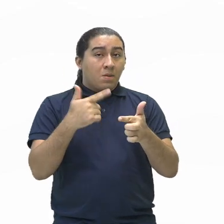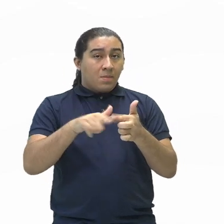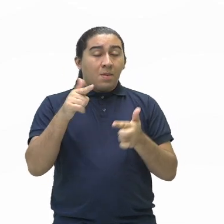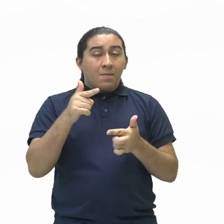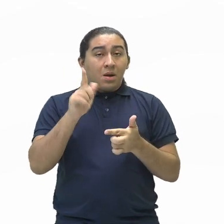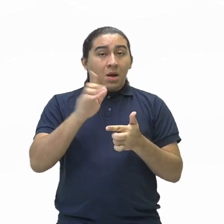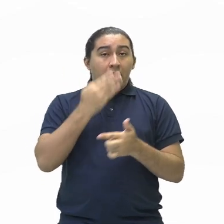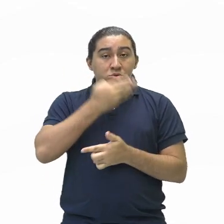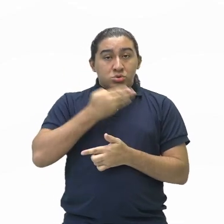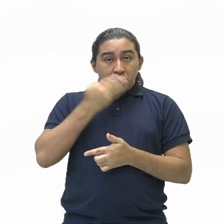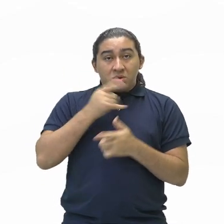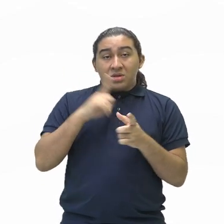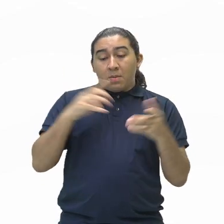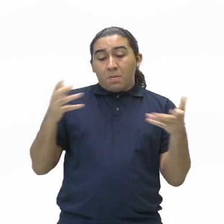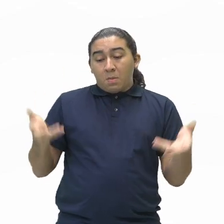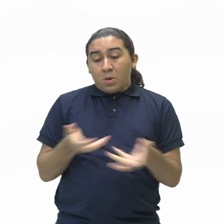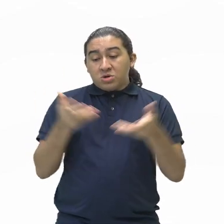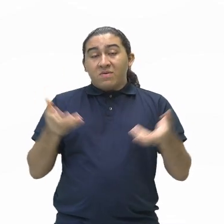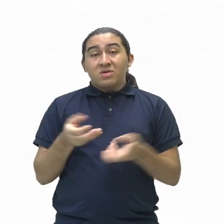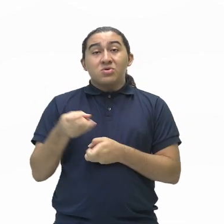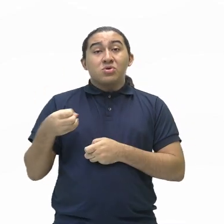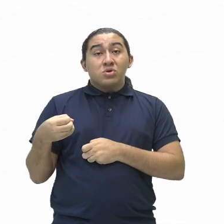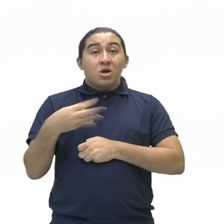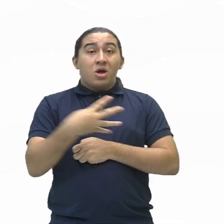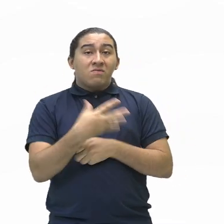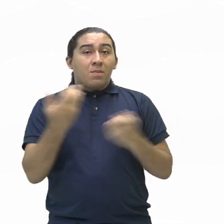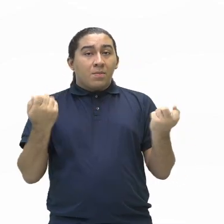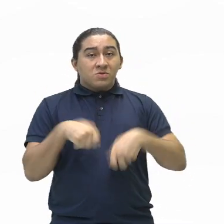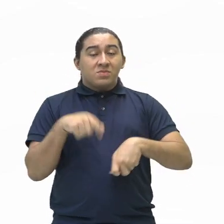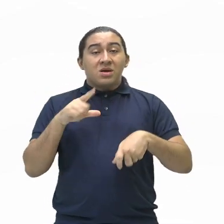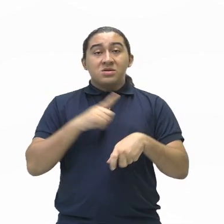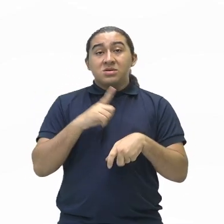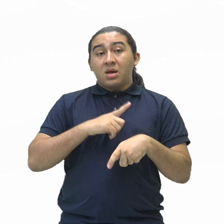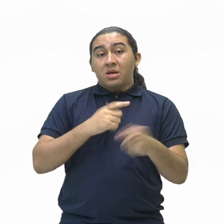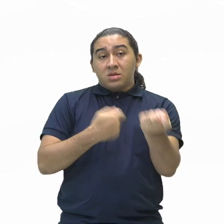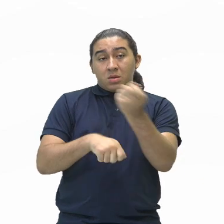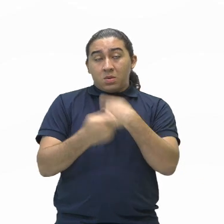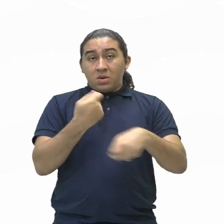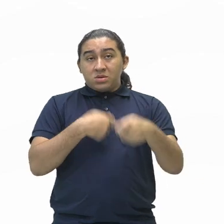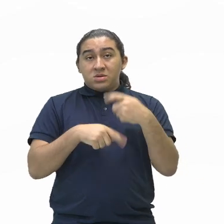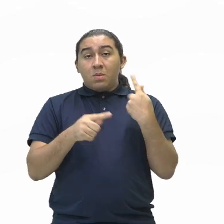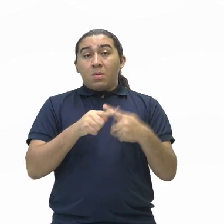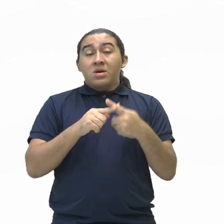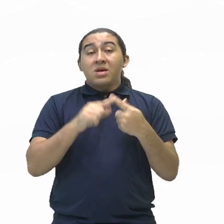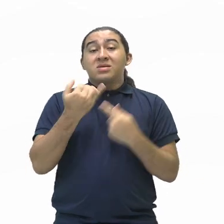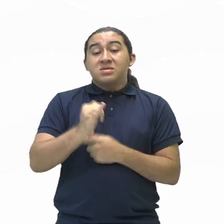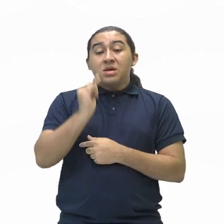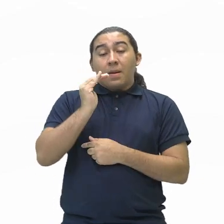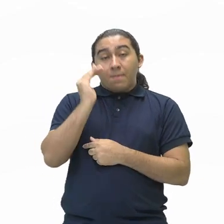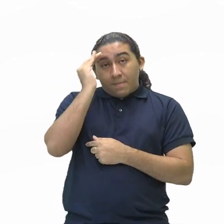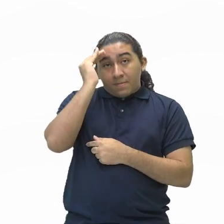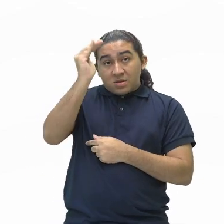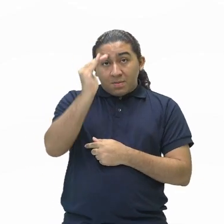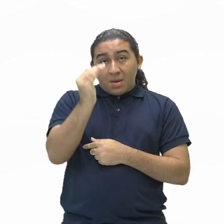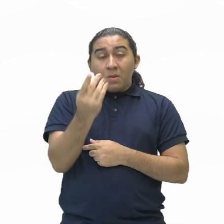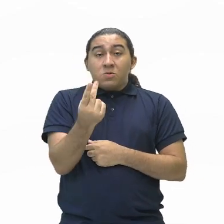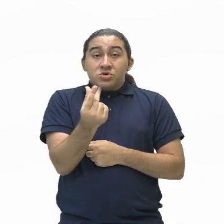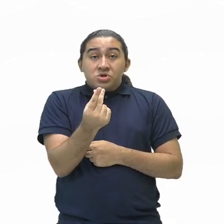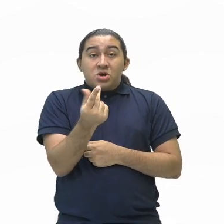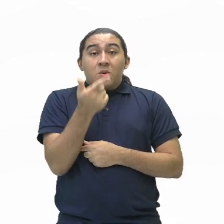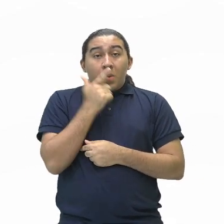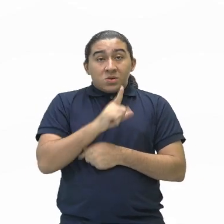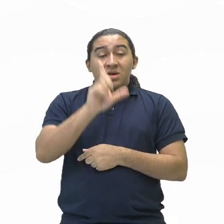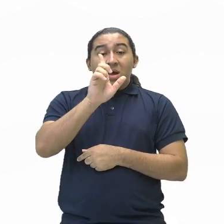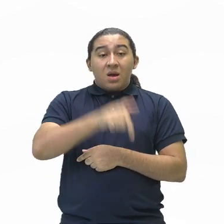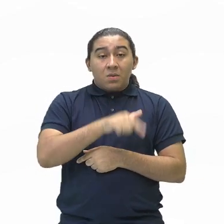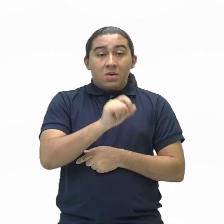a busca por novas fontes de riqueza. Então, já que a principal fonte de lucro da colônia